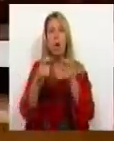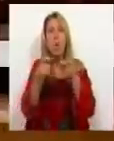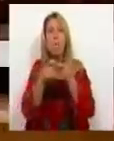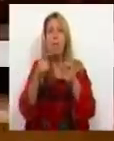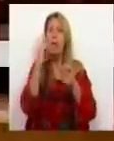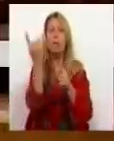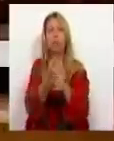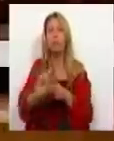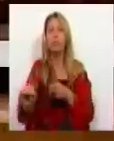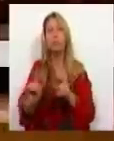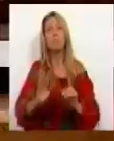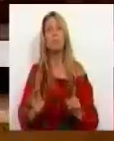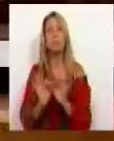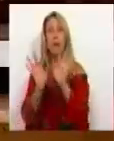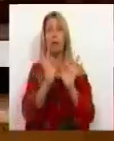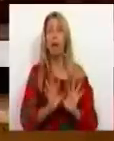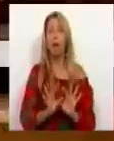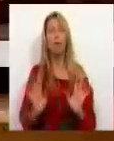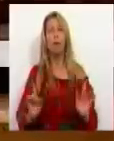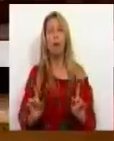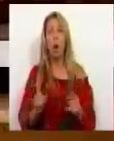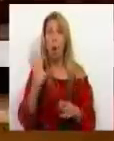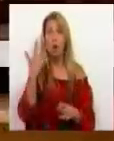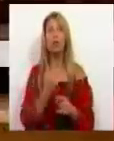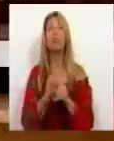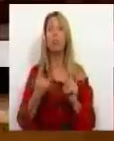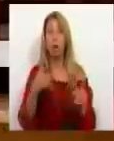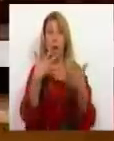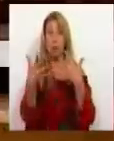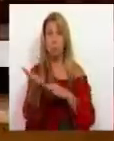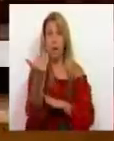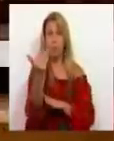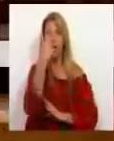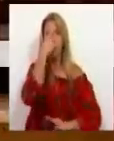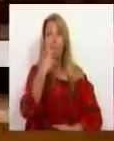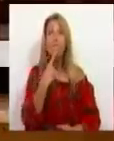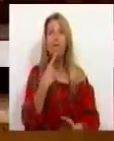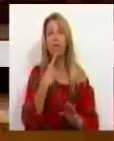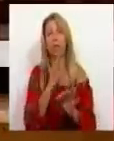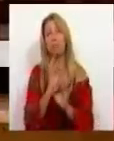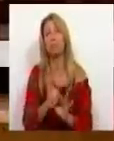E porquê é que isso nunca aconteceu? Porque a falta de transparência e o perfil caótico da